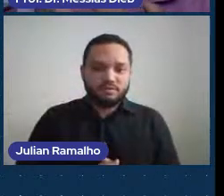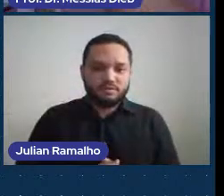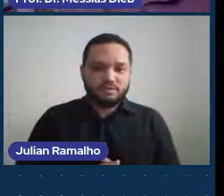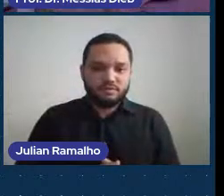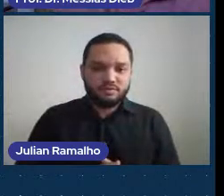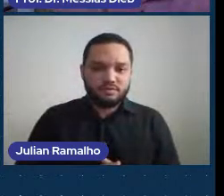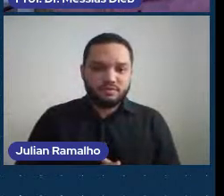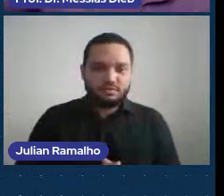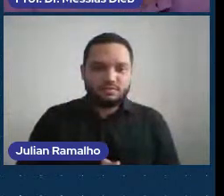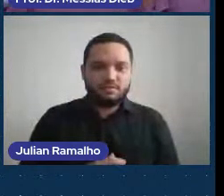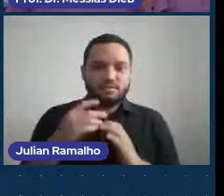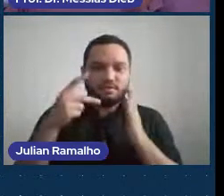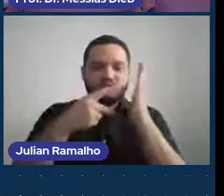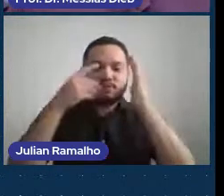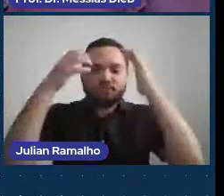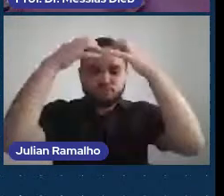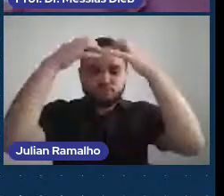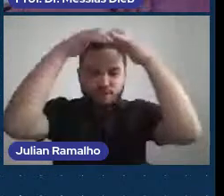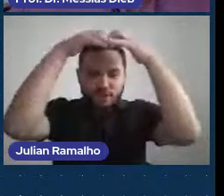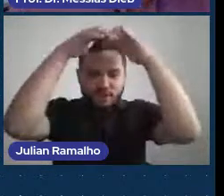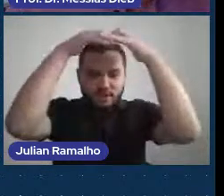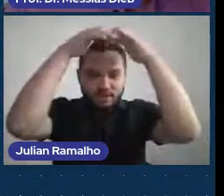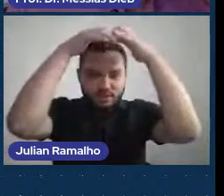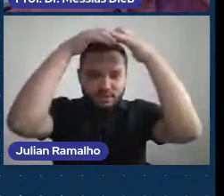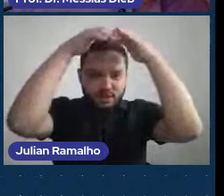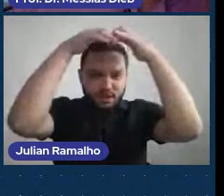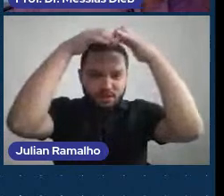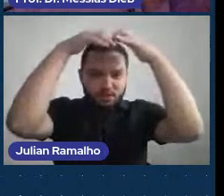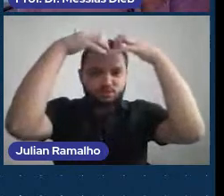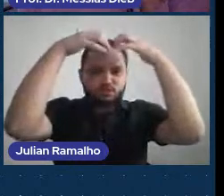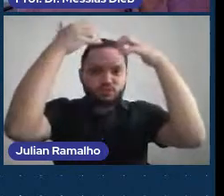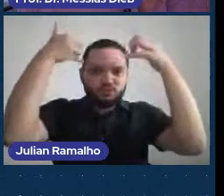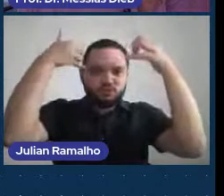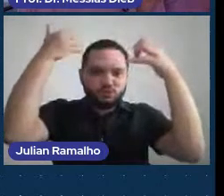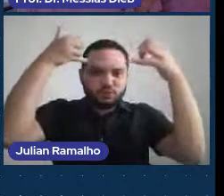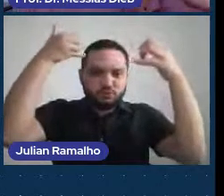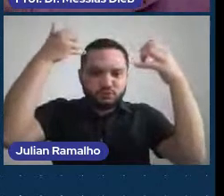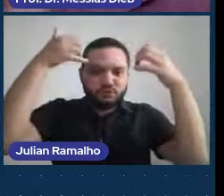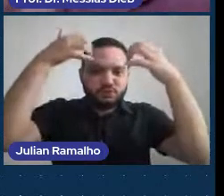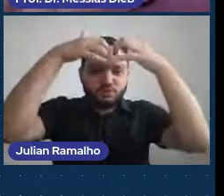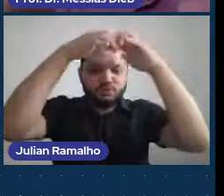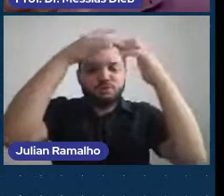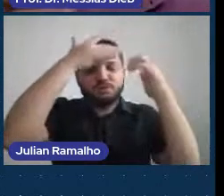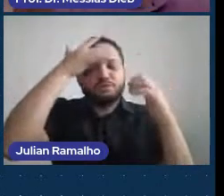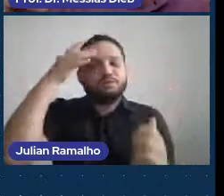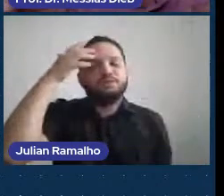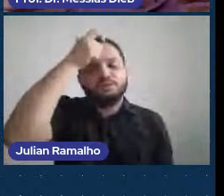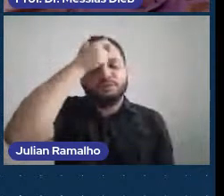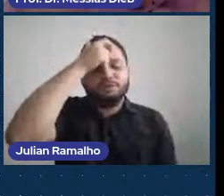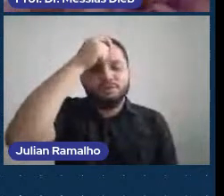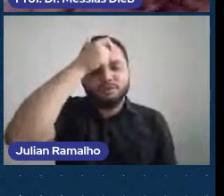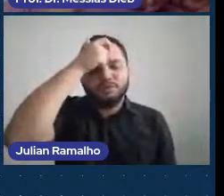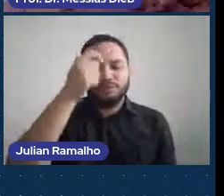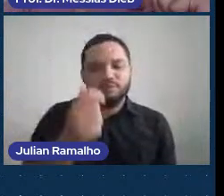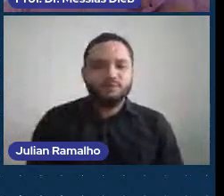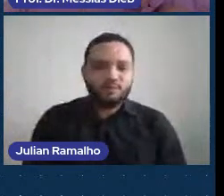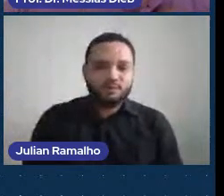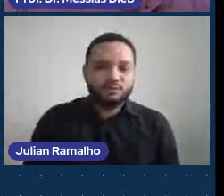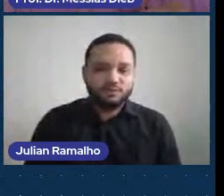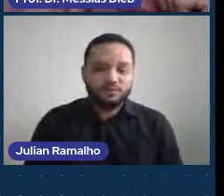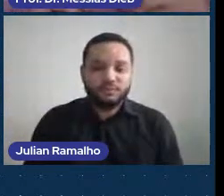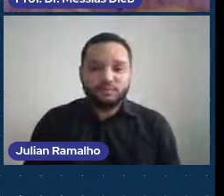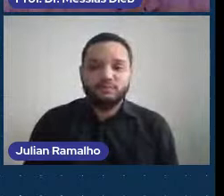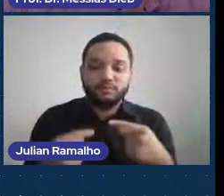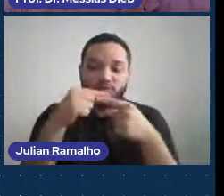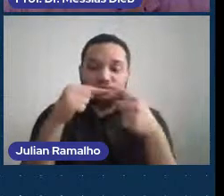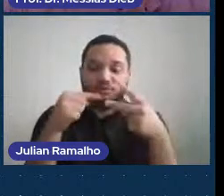esses símbolos que são construídos na cabeça dos indivíduos, né? Na mente dos indivíduos. Então, eu tenho aí dois elementos